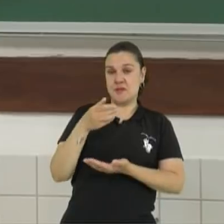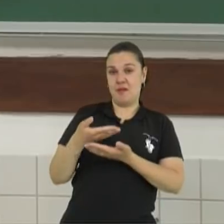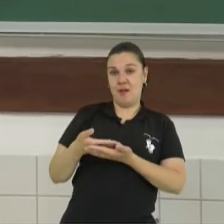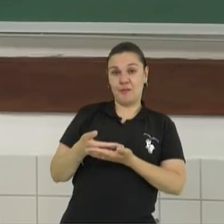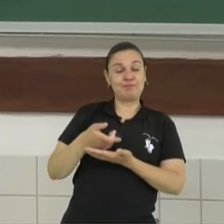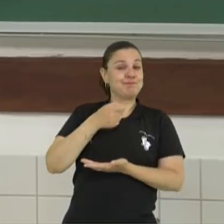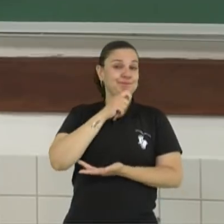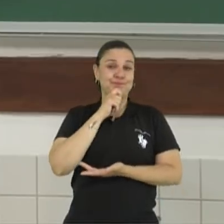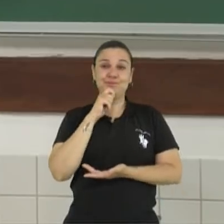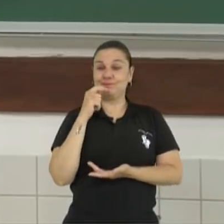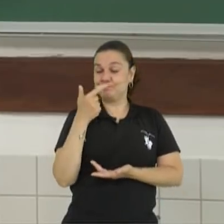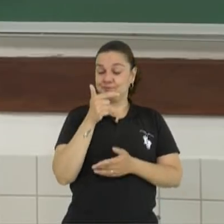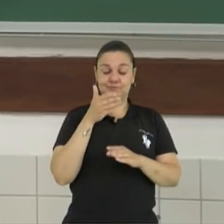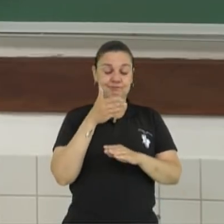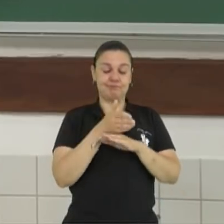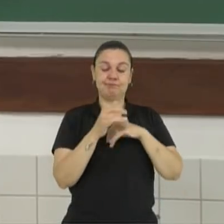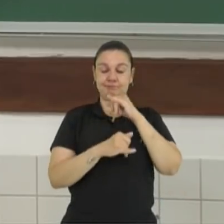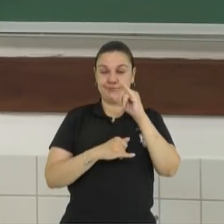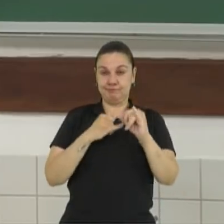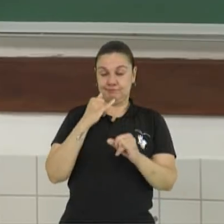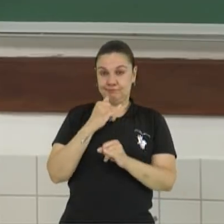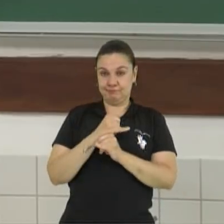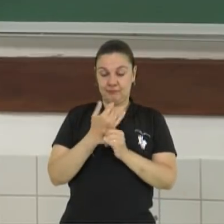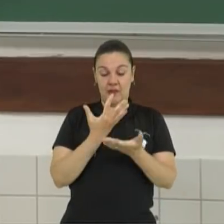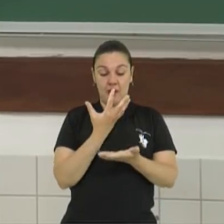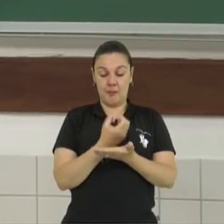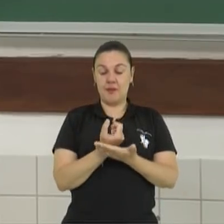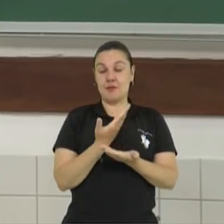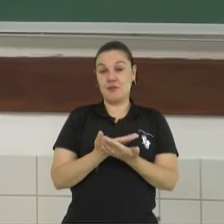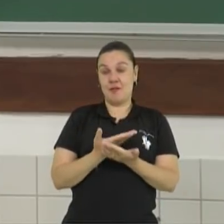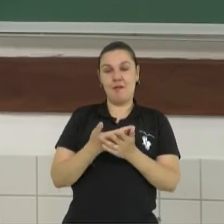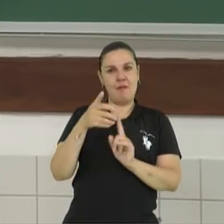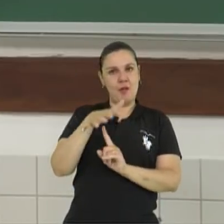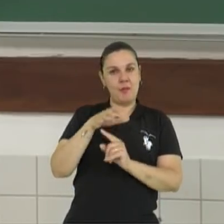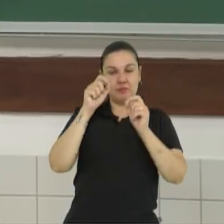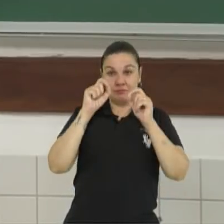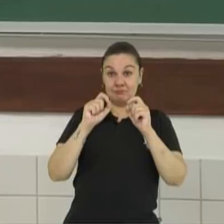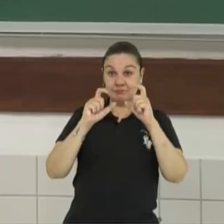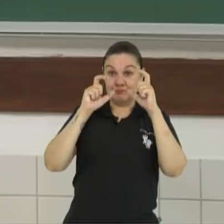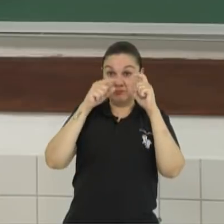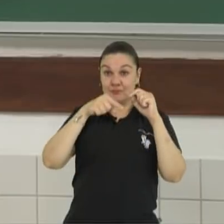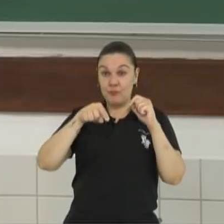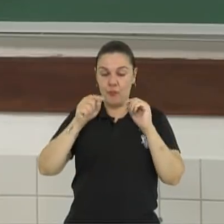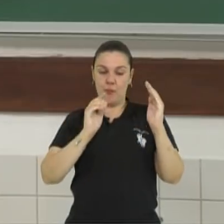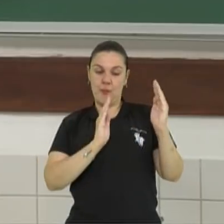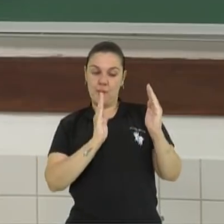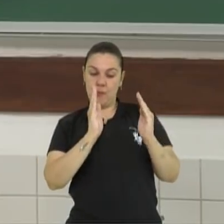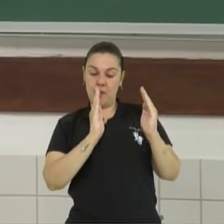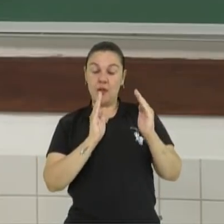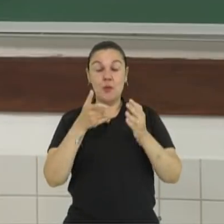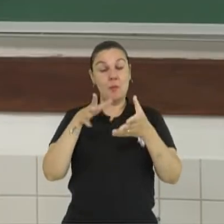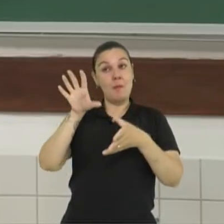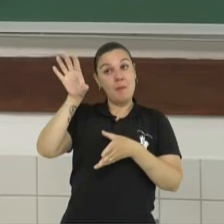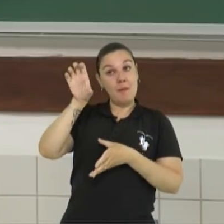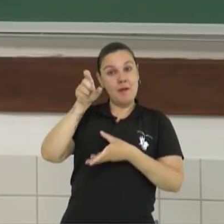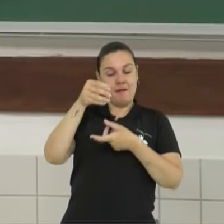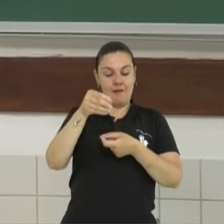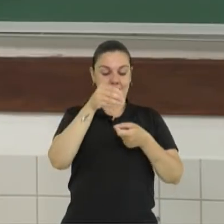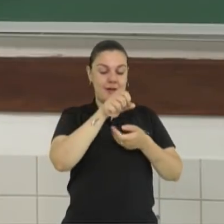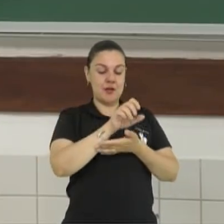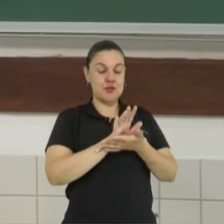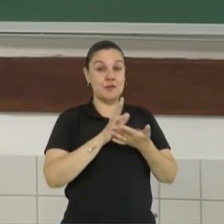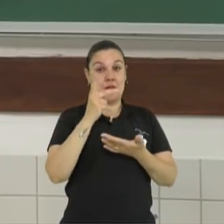por algum motivo está sem acesso ao aplicativo Aula Paraná, fique atento ao prazo de retirada e entrega